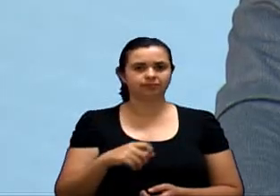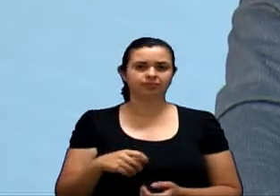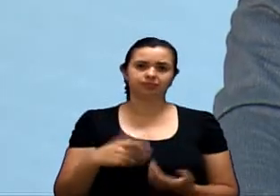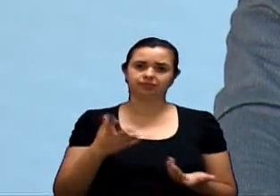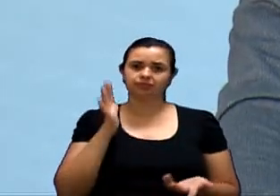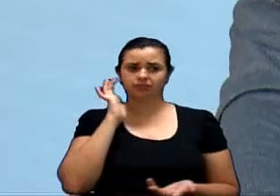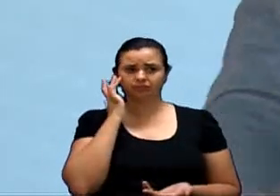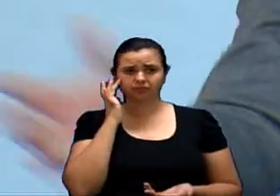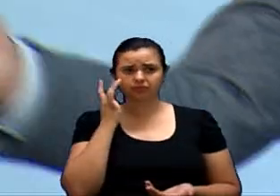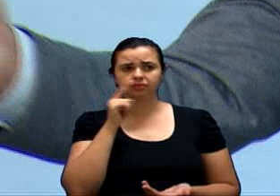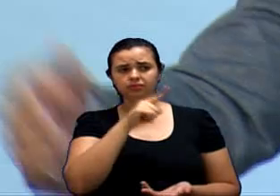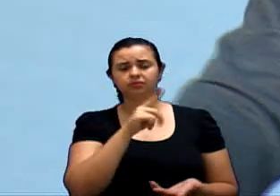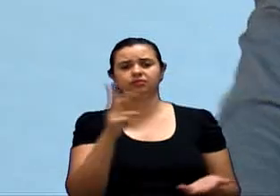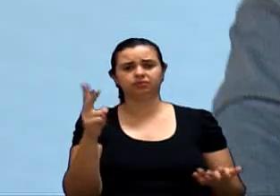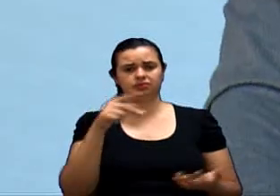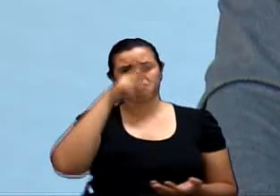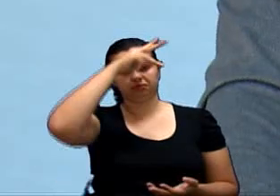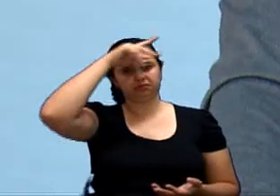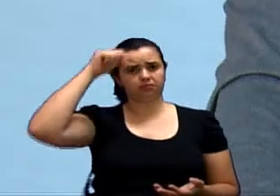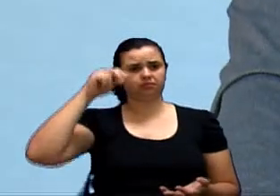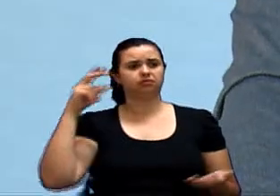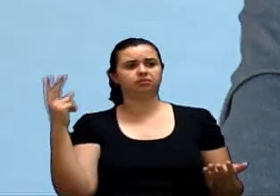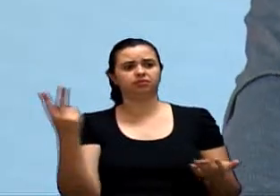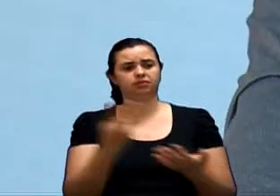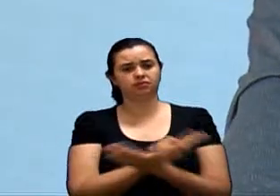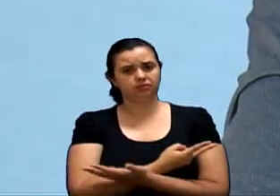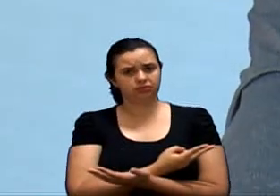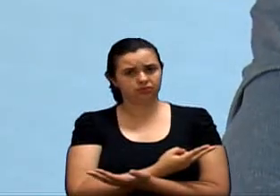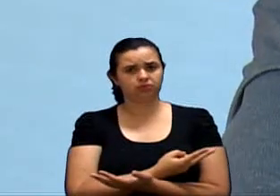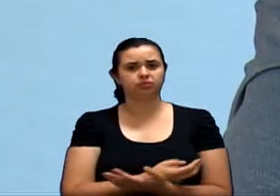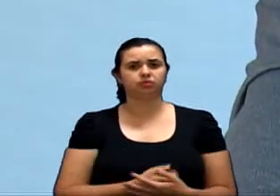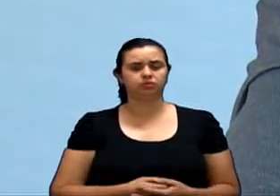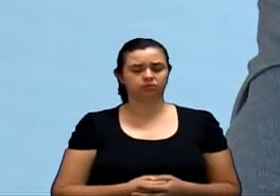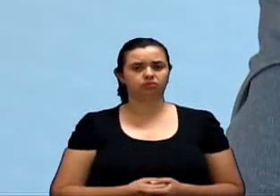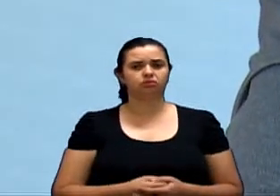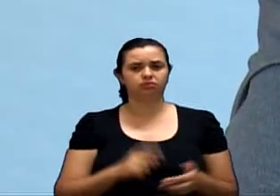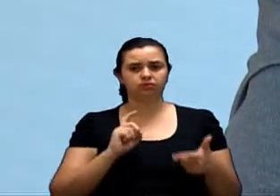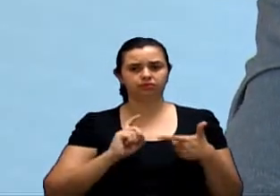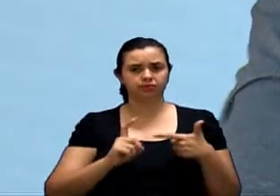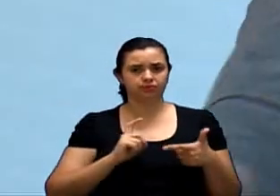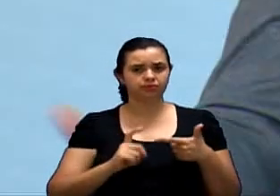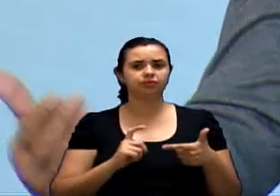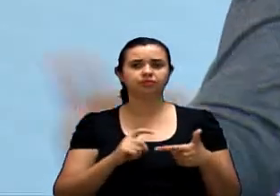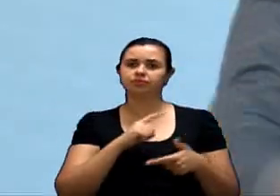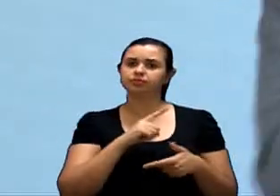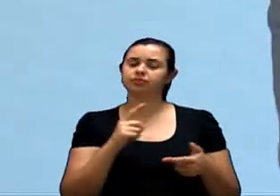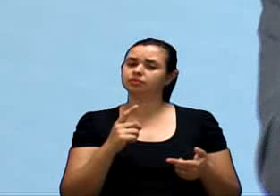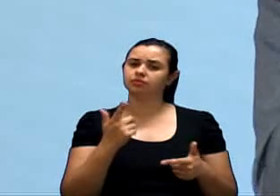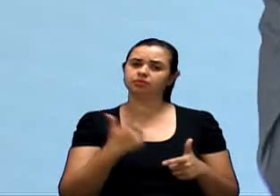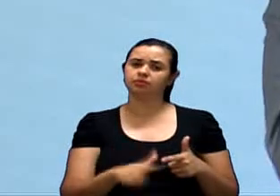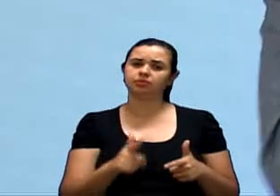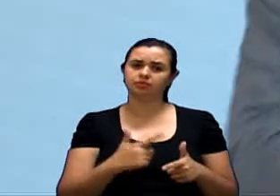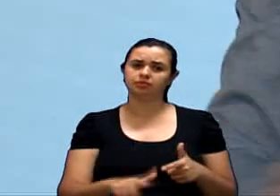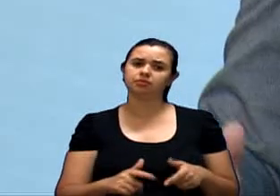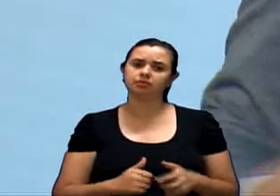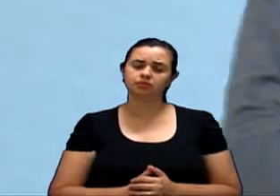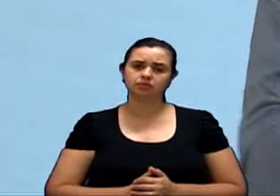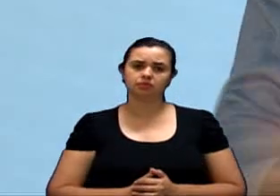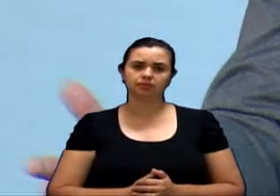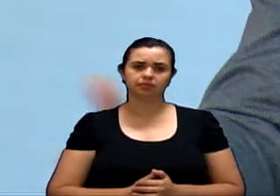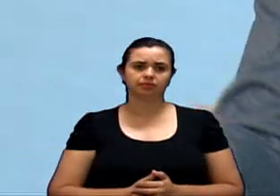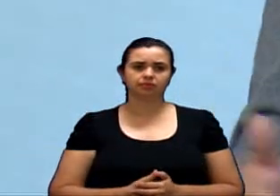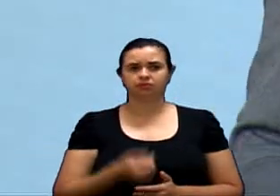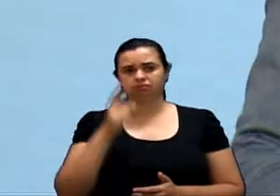do Executivo, como foi falado aqui pelo presidente Cláudio, que houve alguma interferência errônea por lá, não sei,